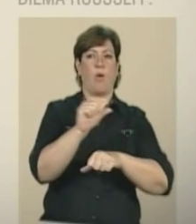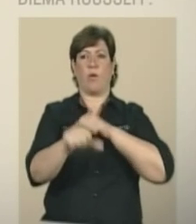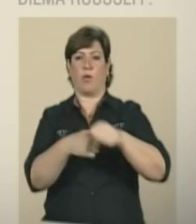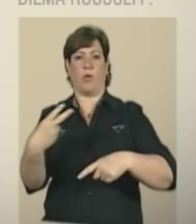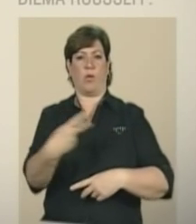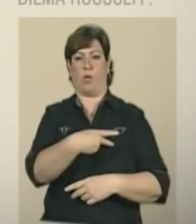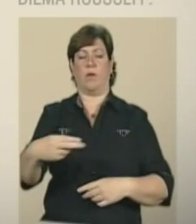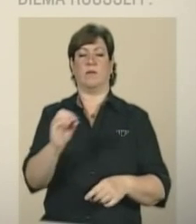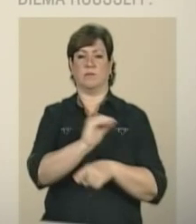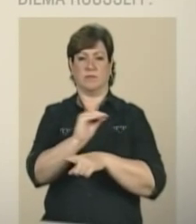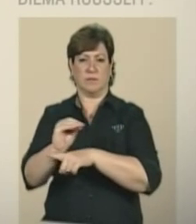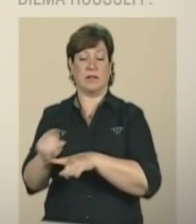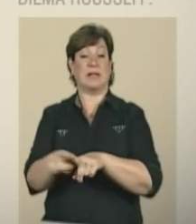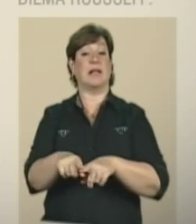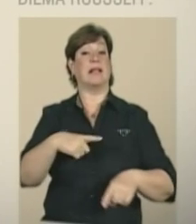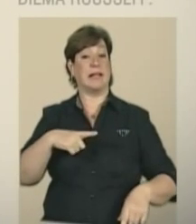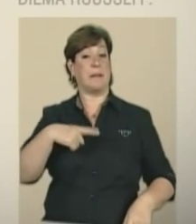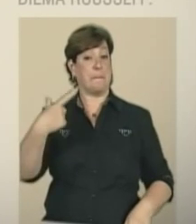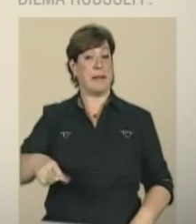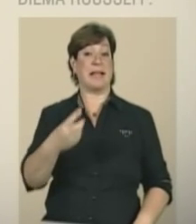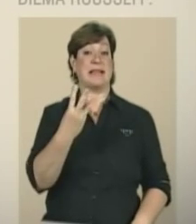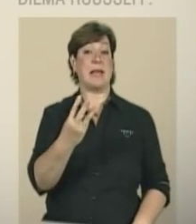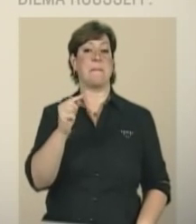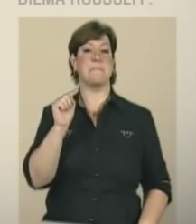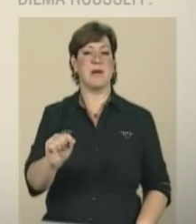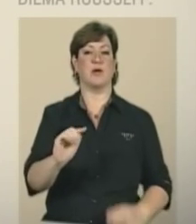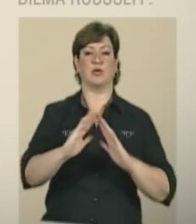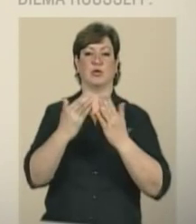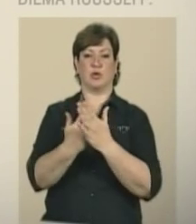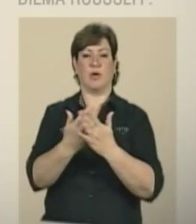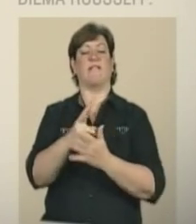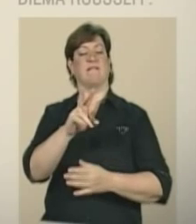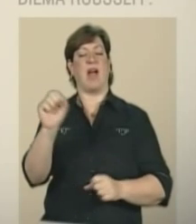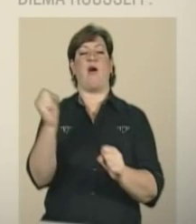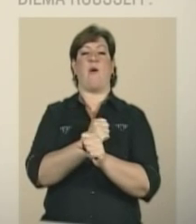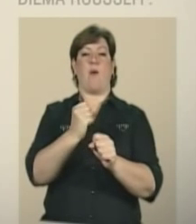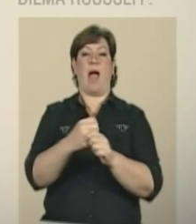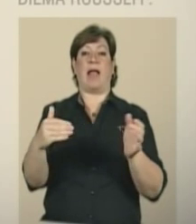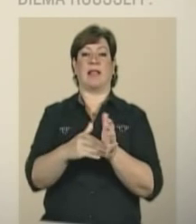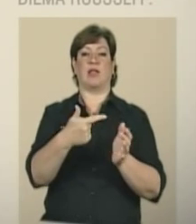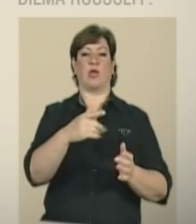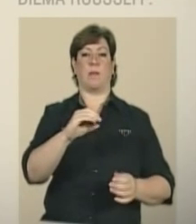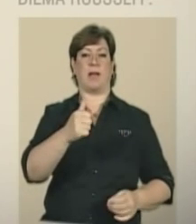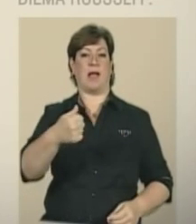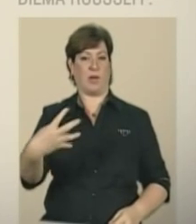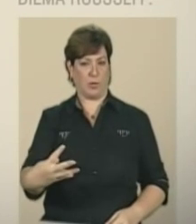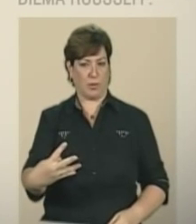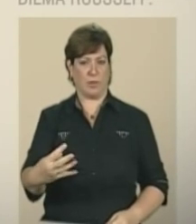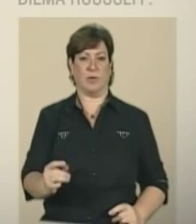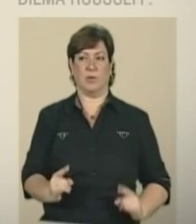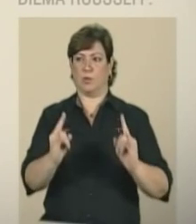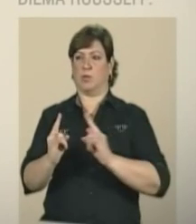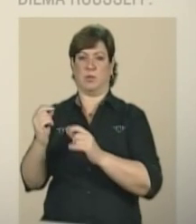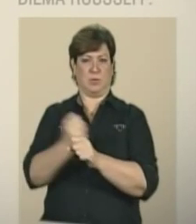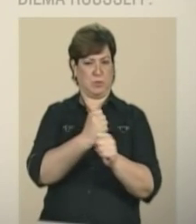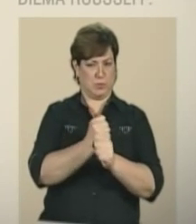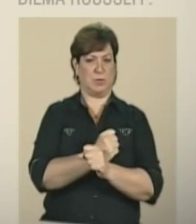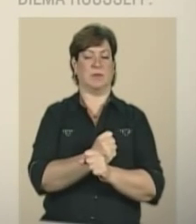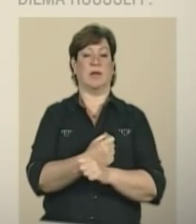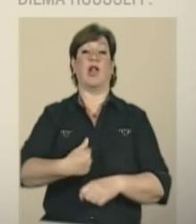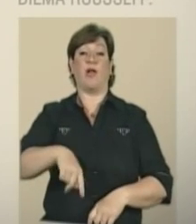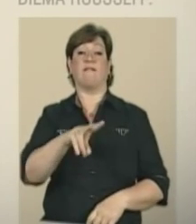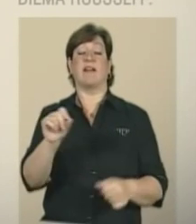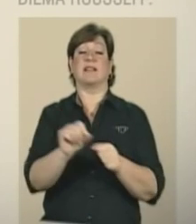3.000 escolas veja você Luciano serão construídas até 2014 vamos também